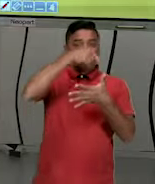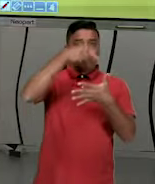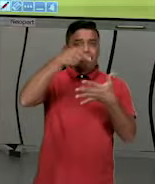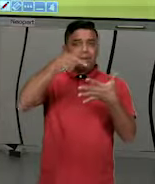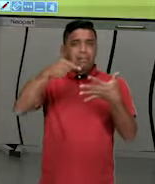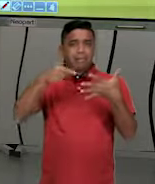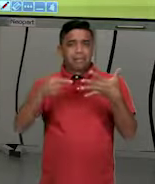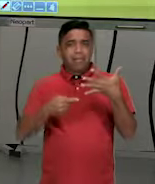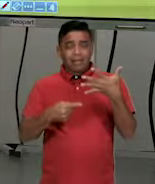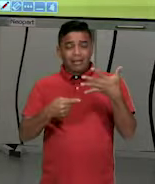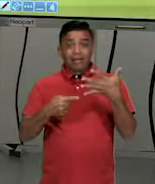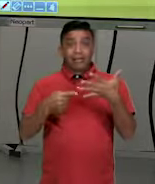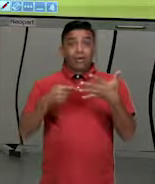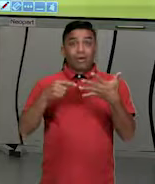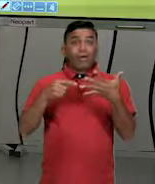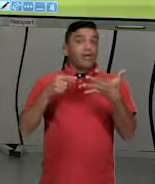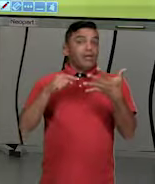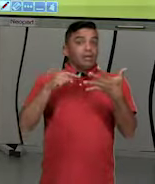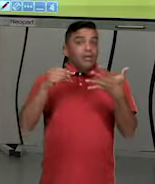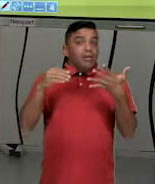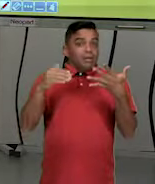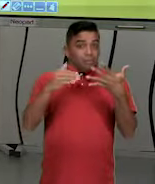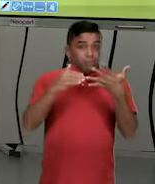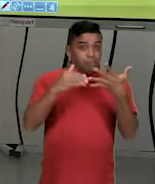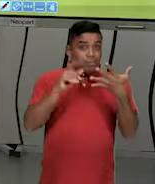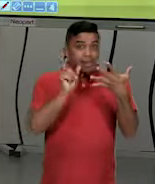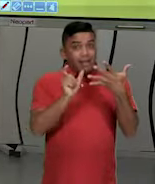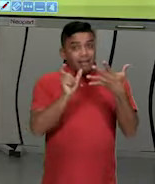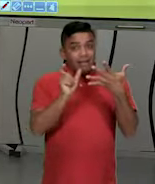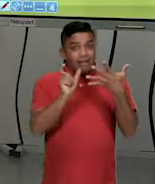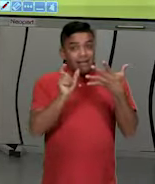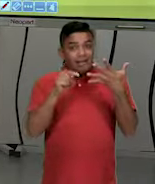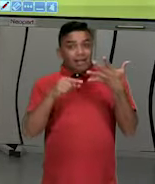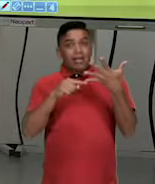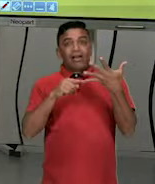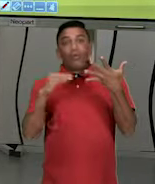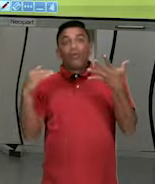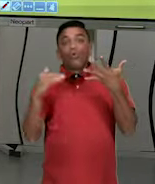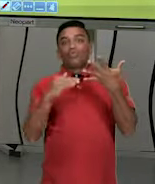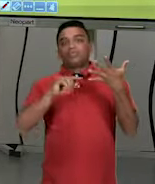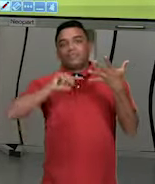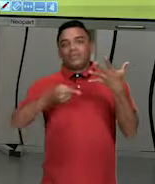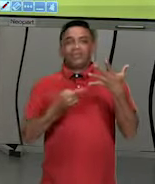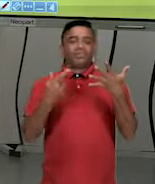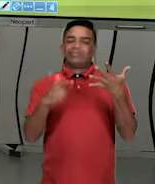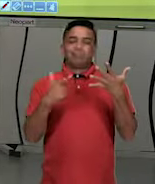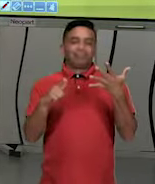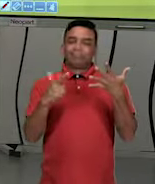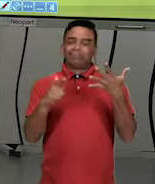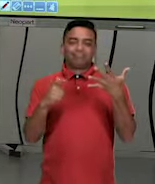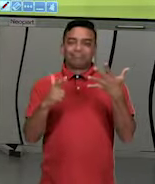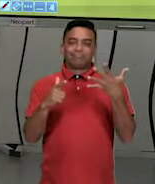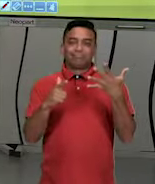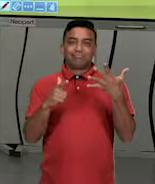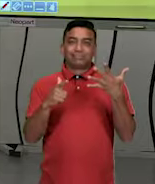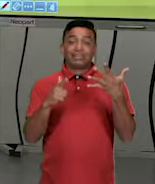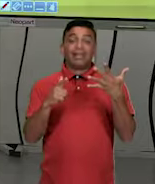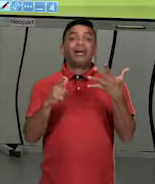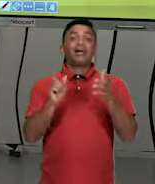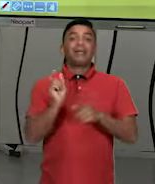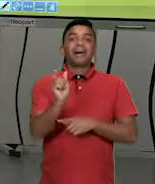da penúltima palavra para a última, você não coloca vírgula, você vai colocar a